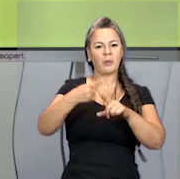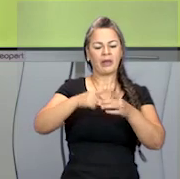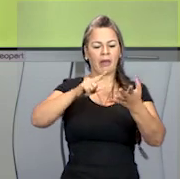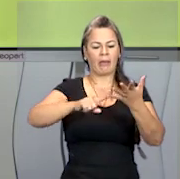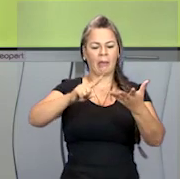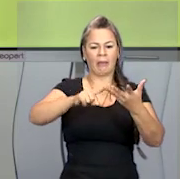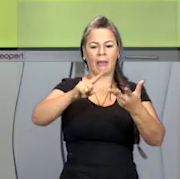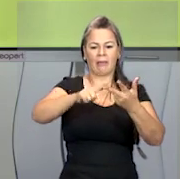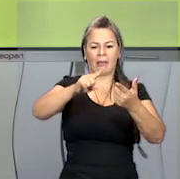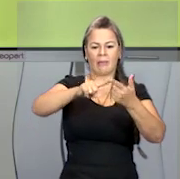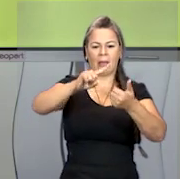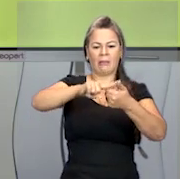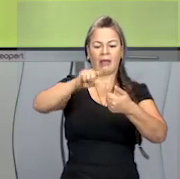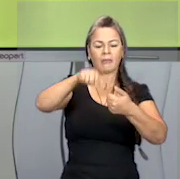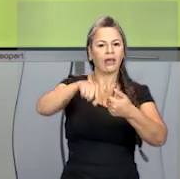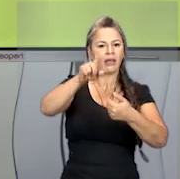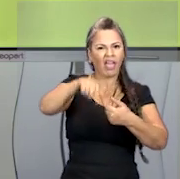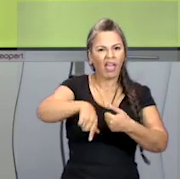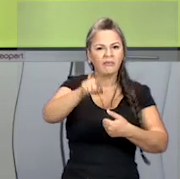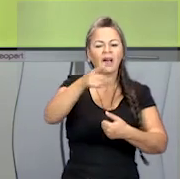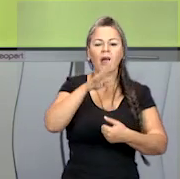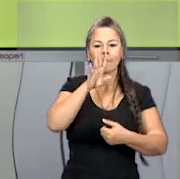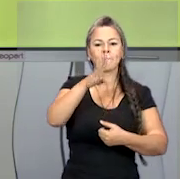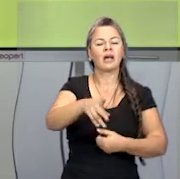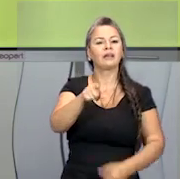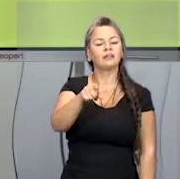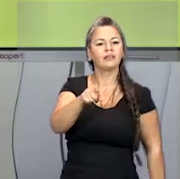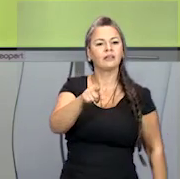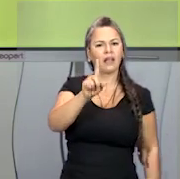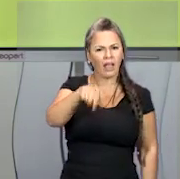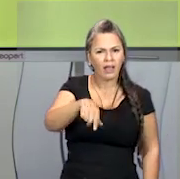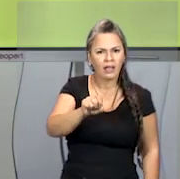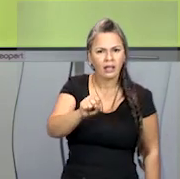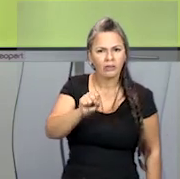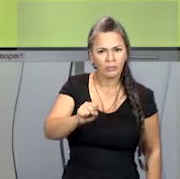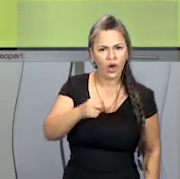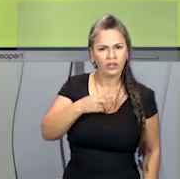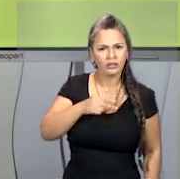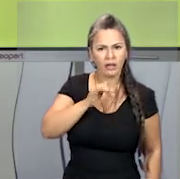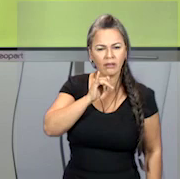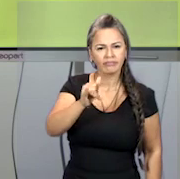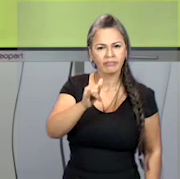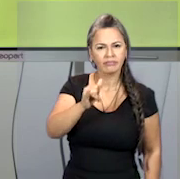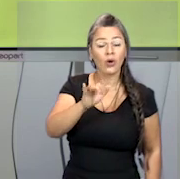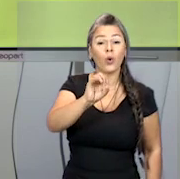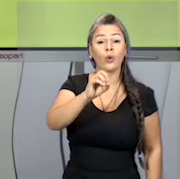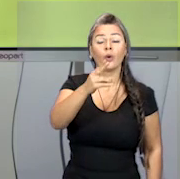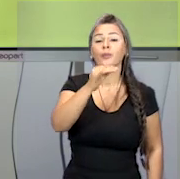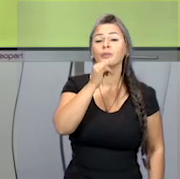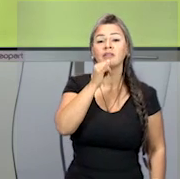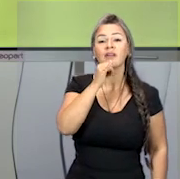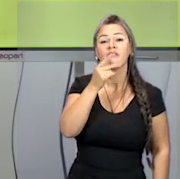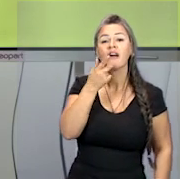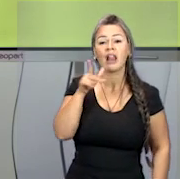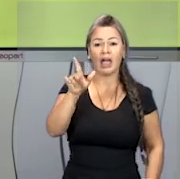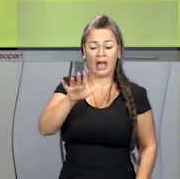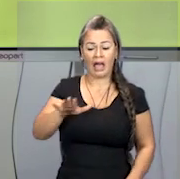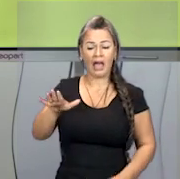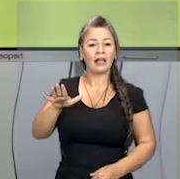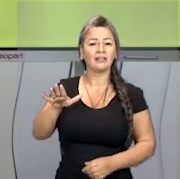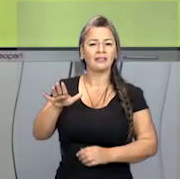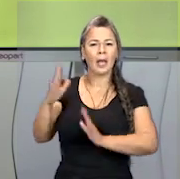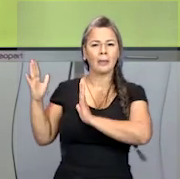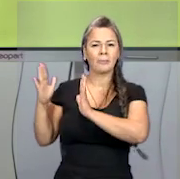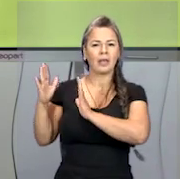de elementos que contribuem para aquilo. Eu não posso falar que uma sociedade é mais violenta só pela forma